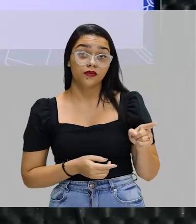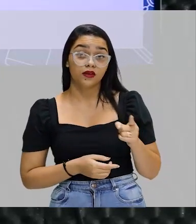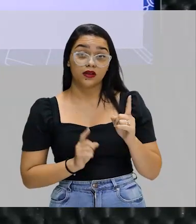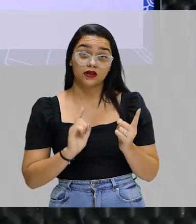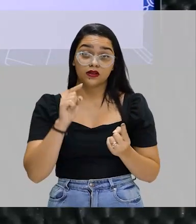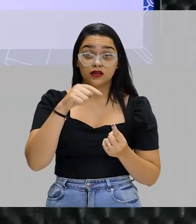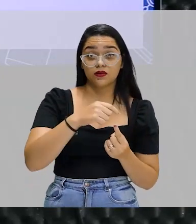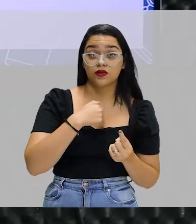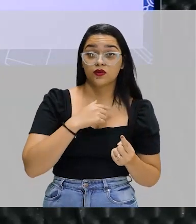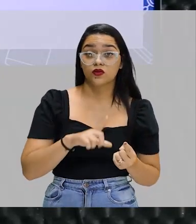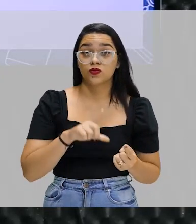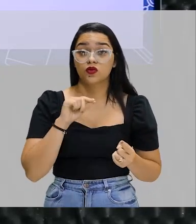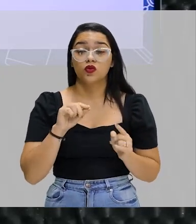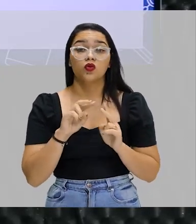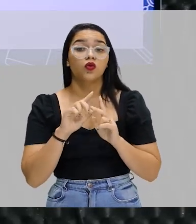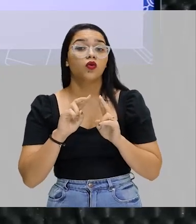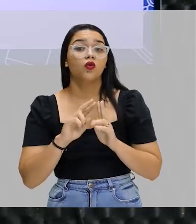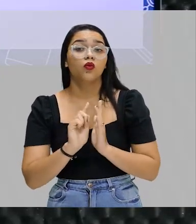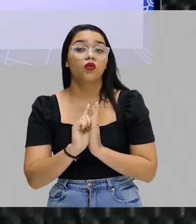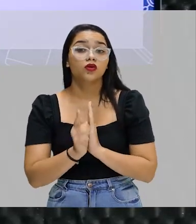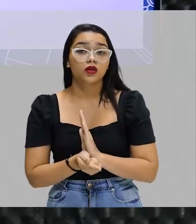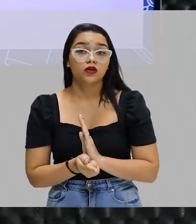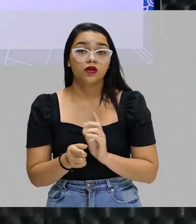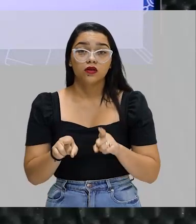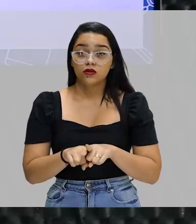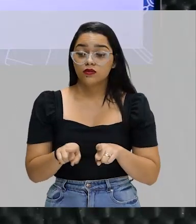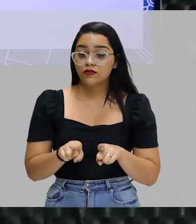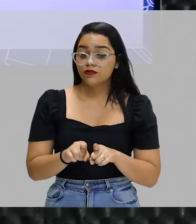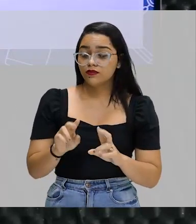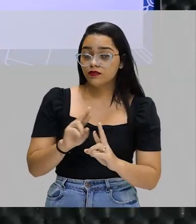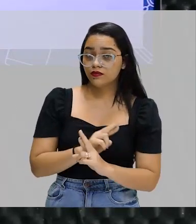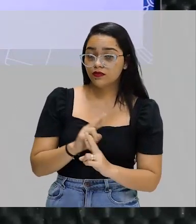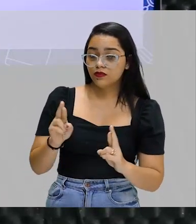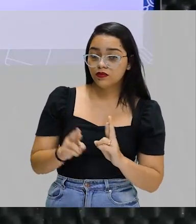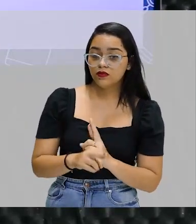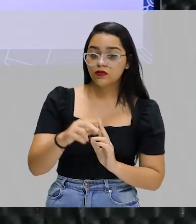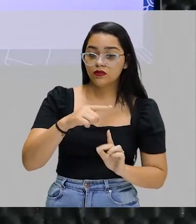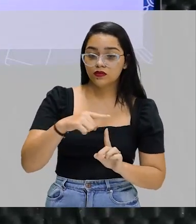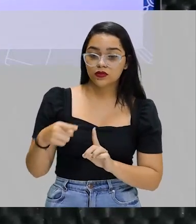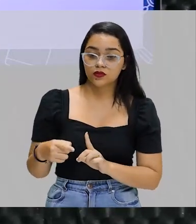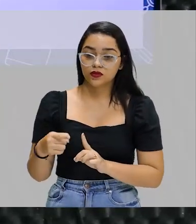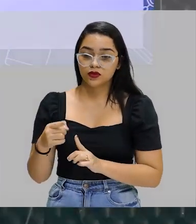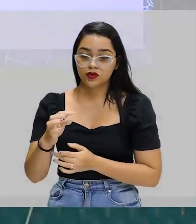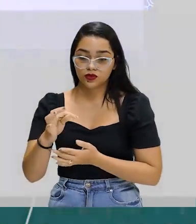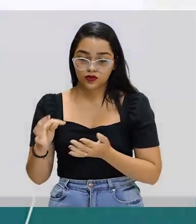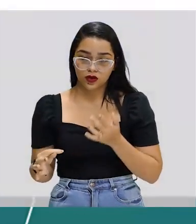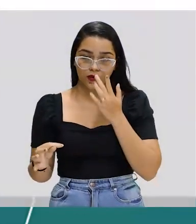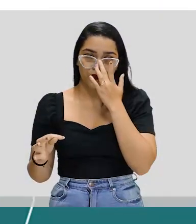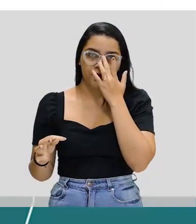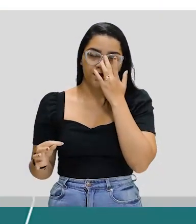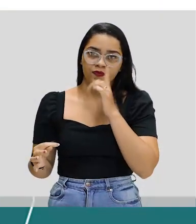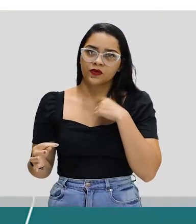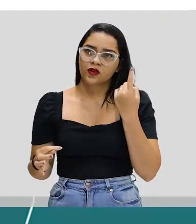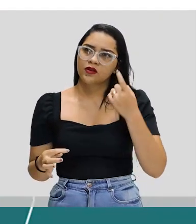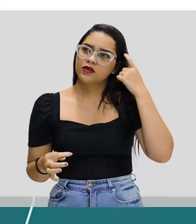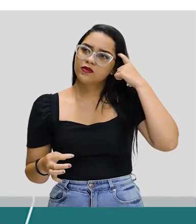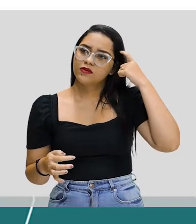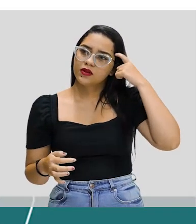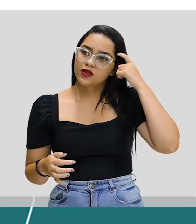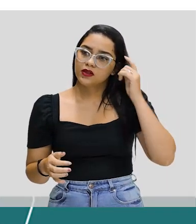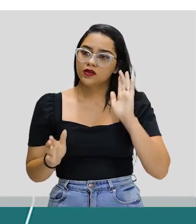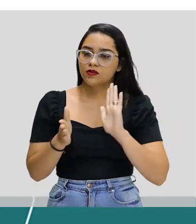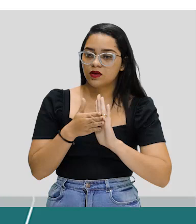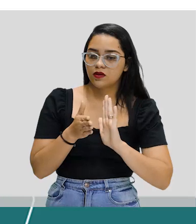intenção, eu escolho um gênero. Tá? E isso está relacionado também com a tipologia textual. Quando a gente pensa nos propósitos